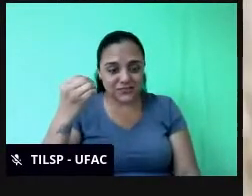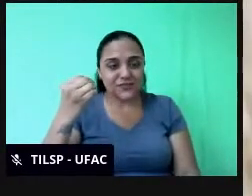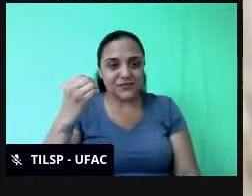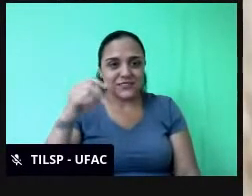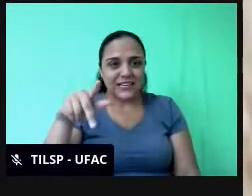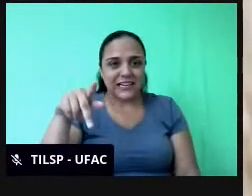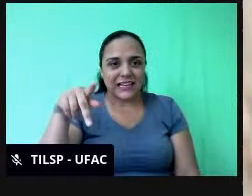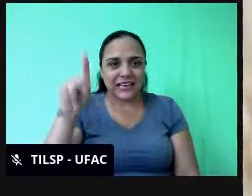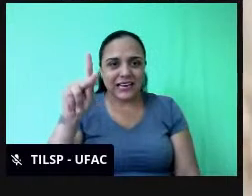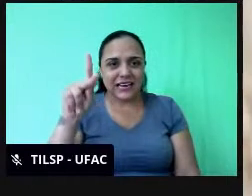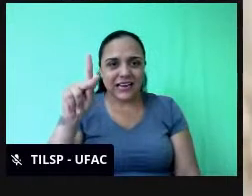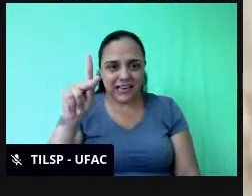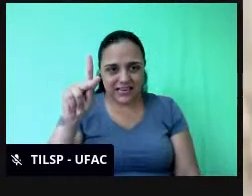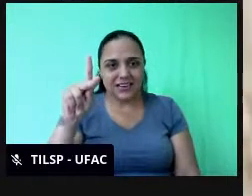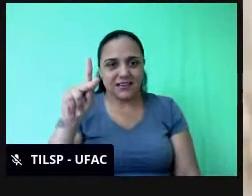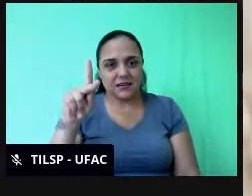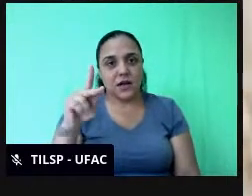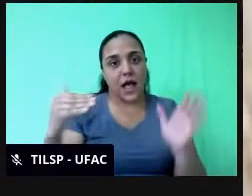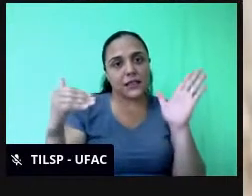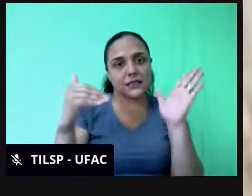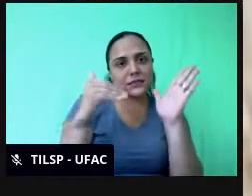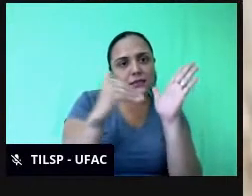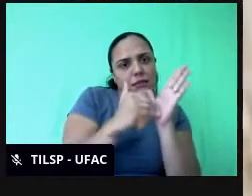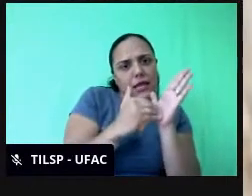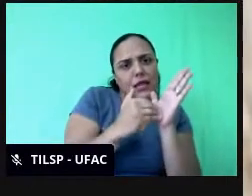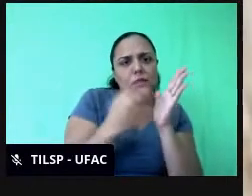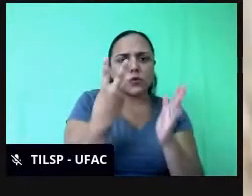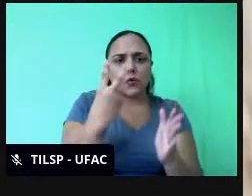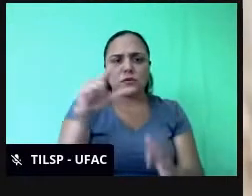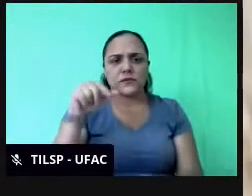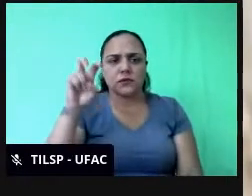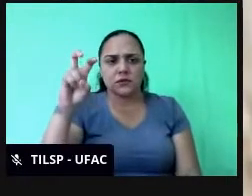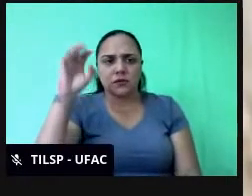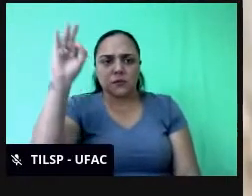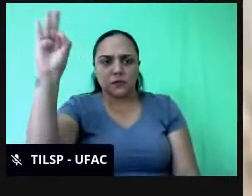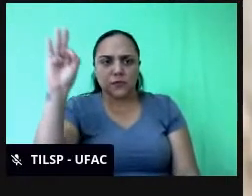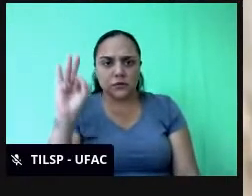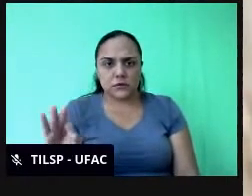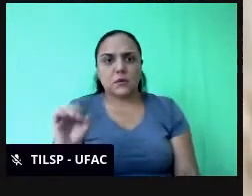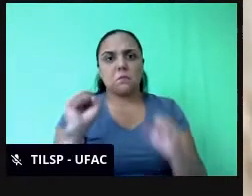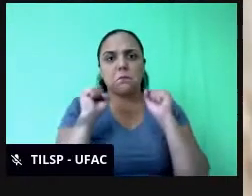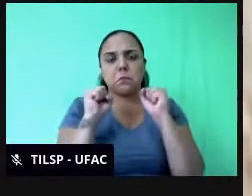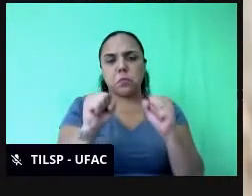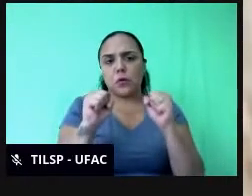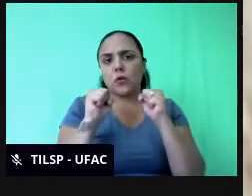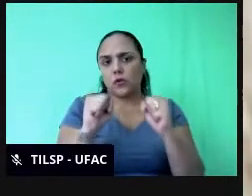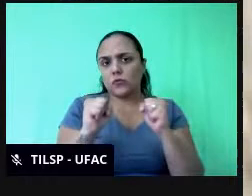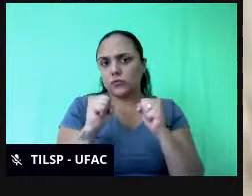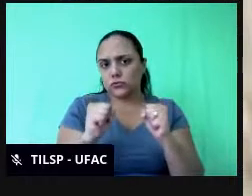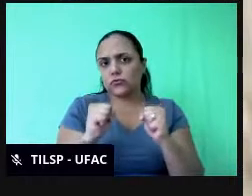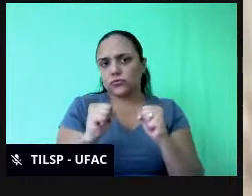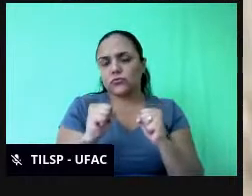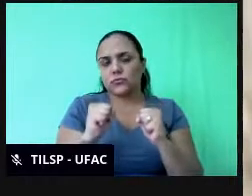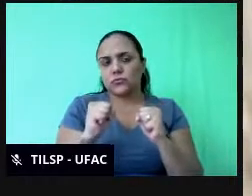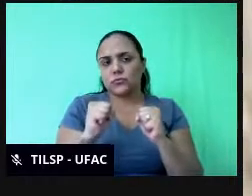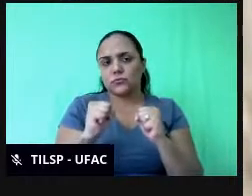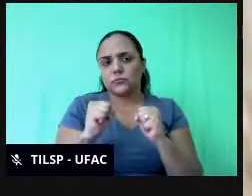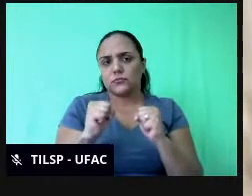de 1,25% a 2,5%, então temos uma concentração, né, uma quantidade